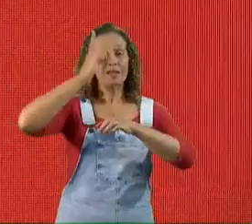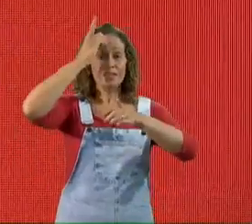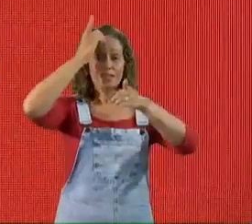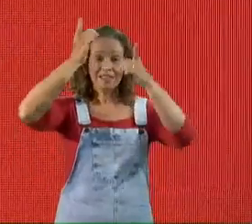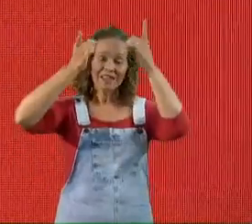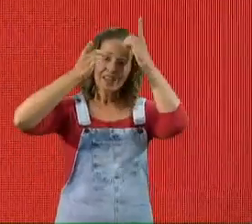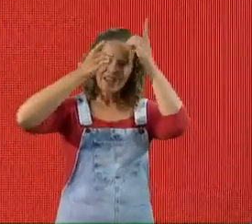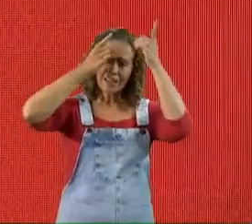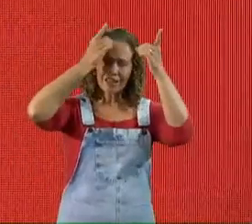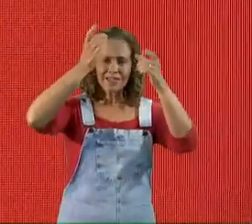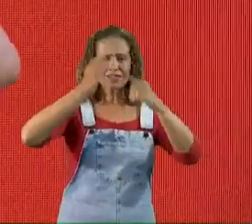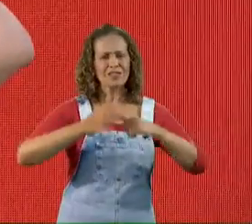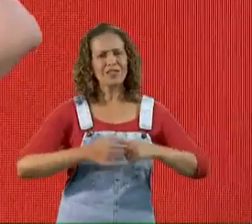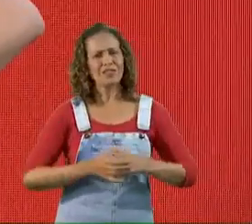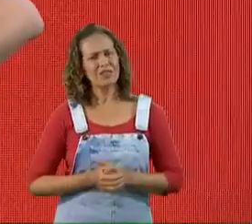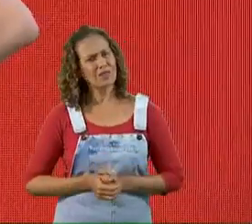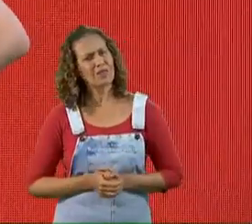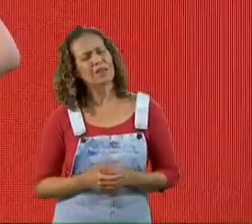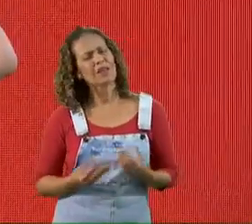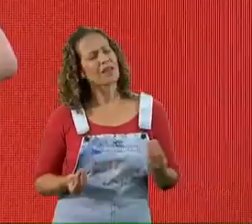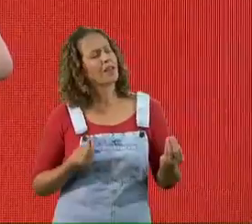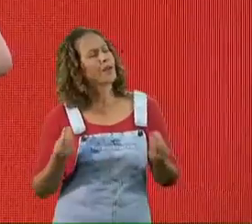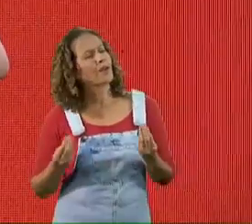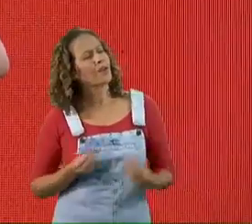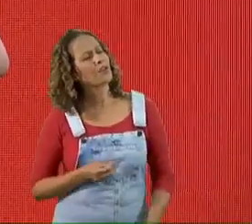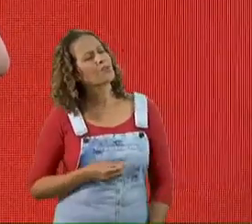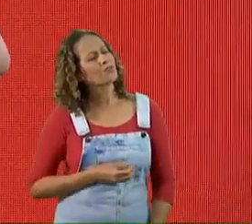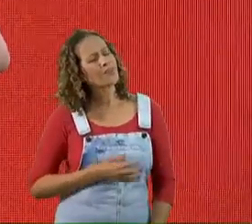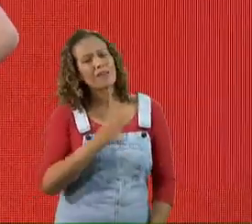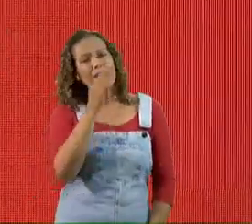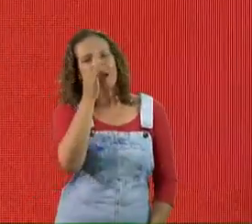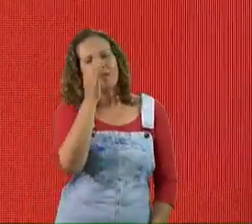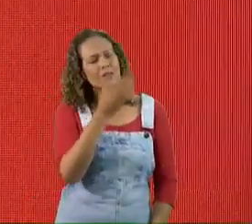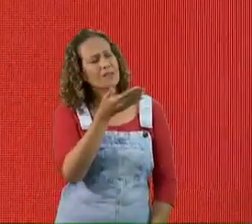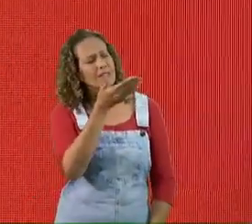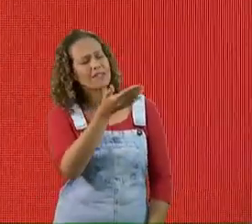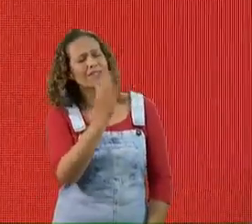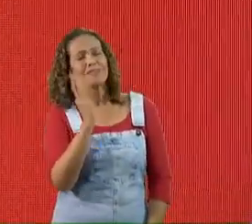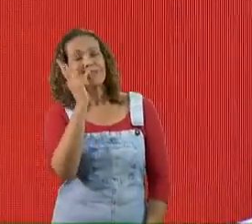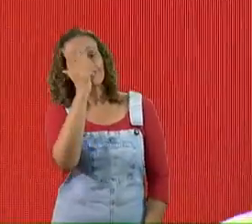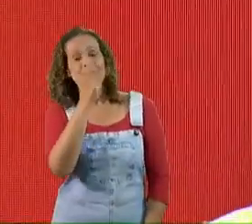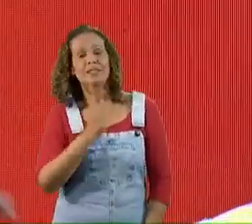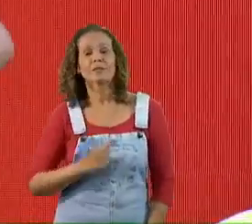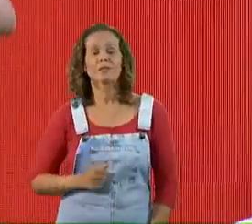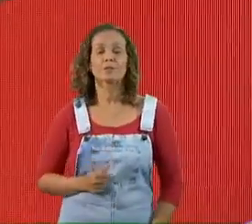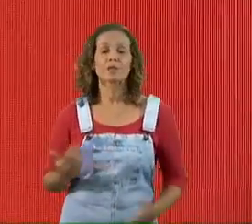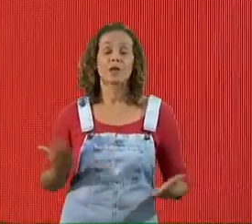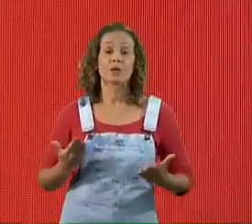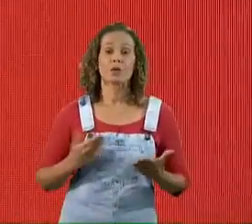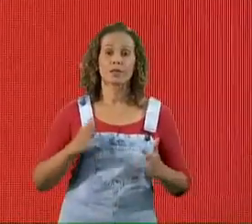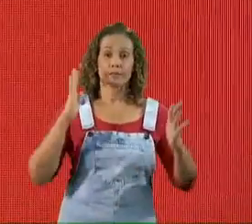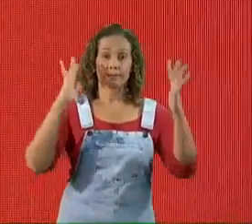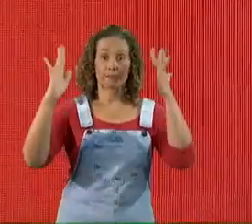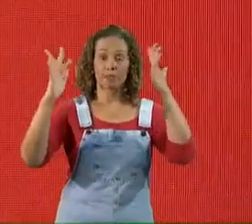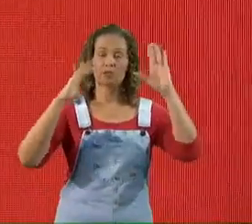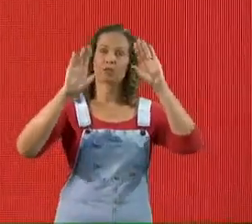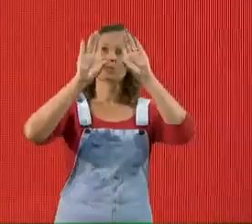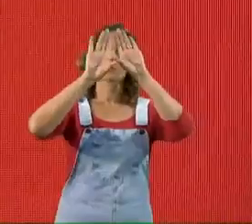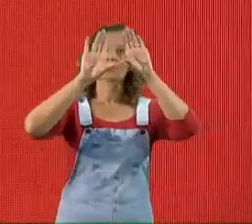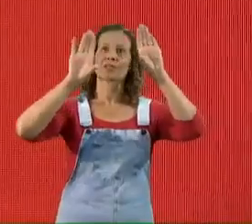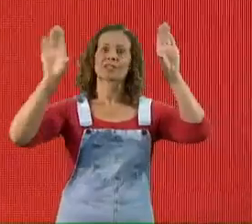Olha só, só ele para criar algo assim. Agora imagina um céu, bem